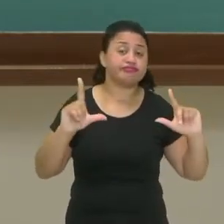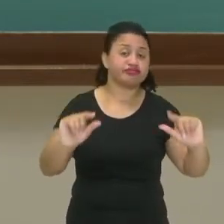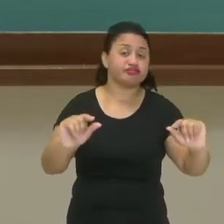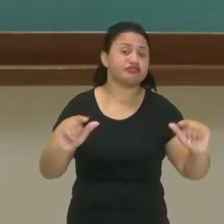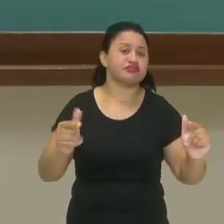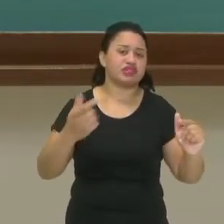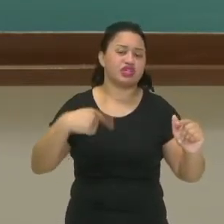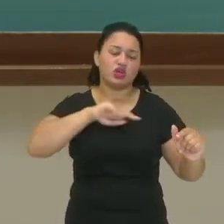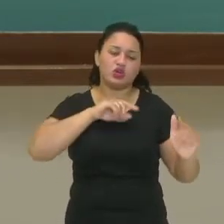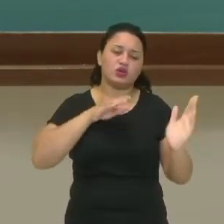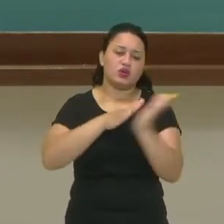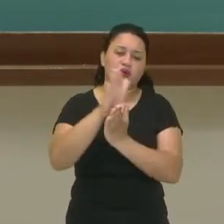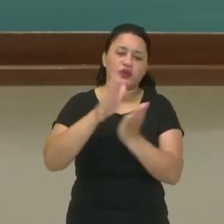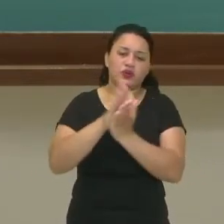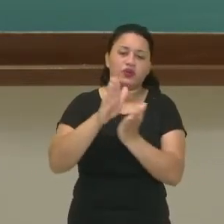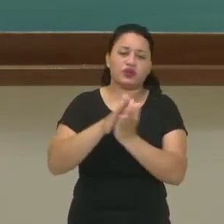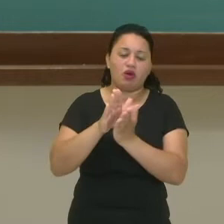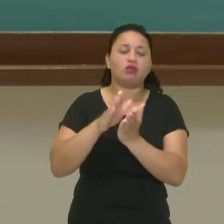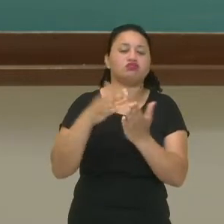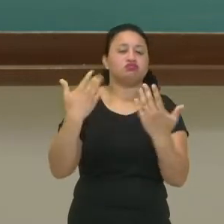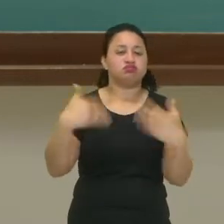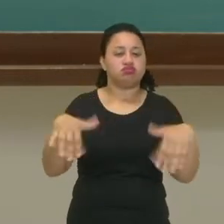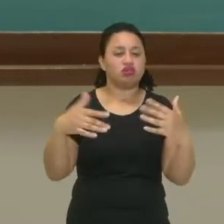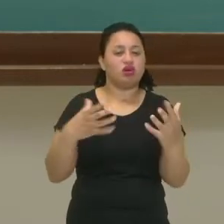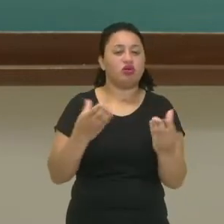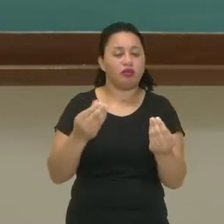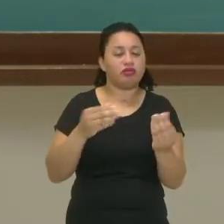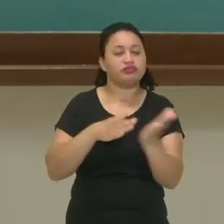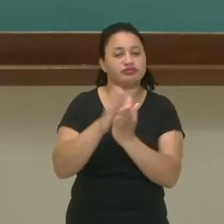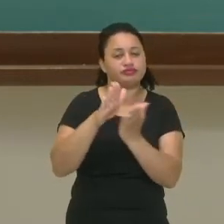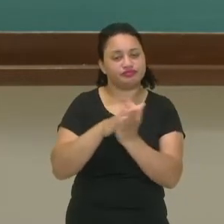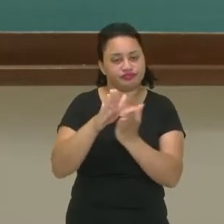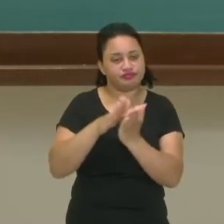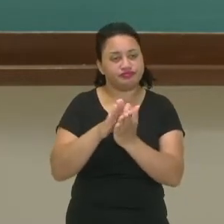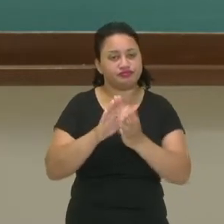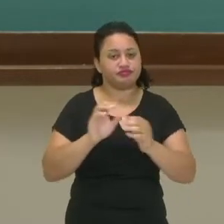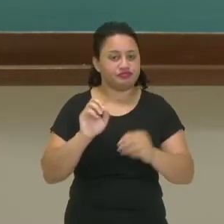estamos consumindo de maneira exagerada nesse momento.